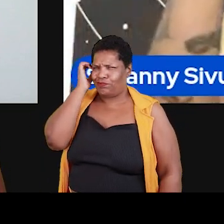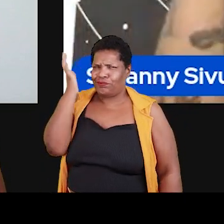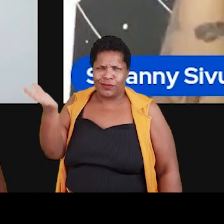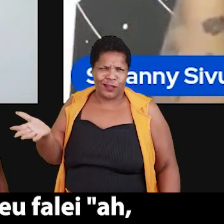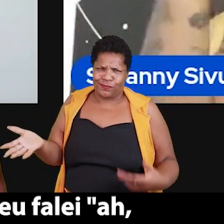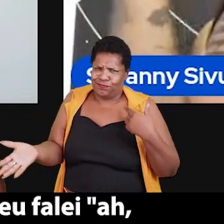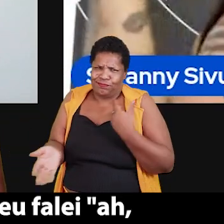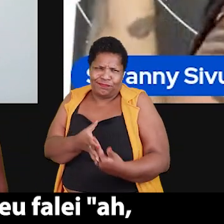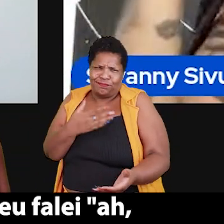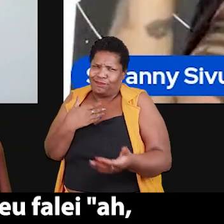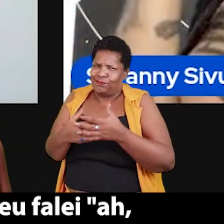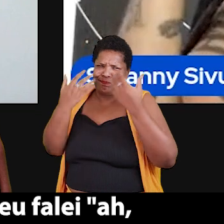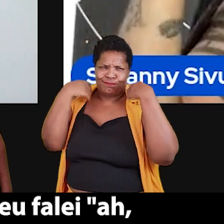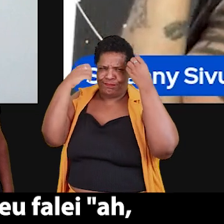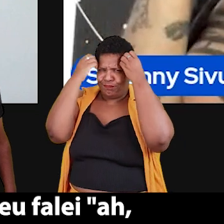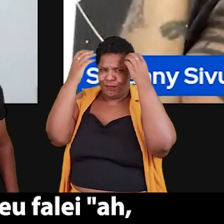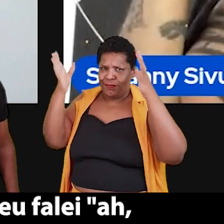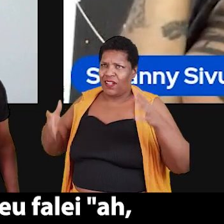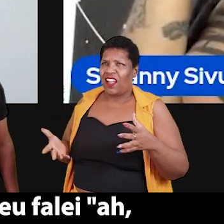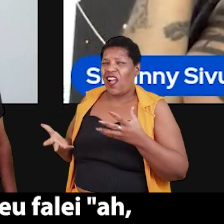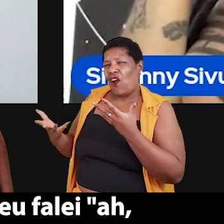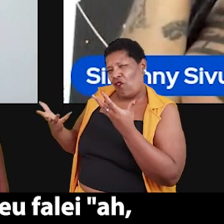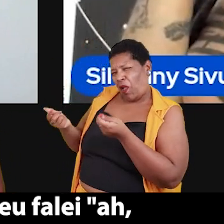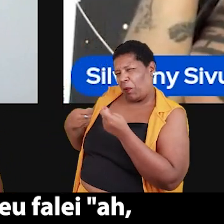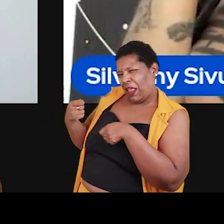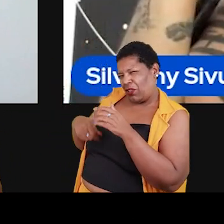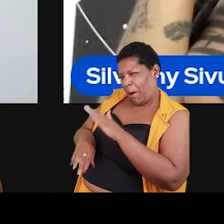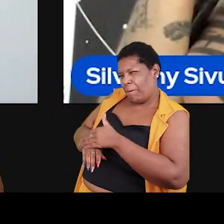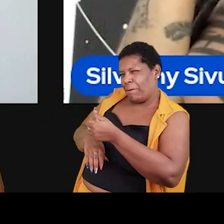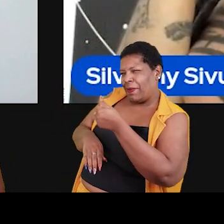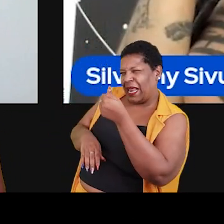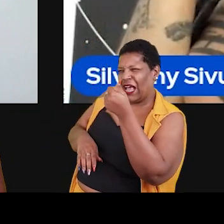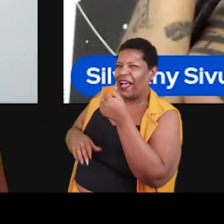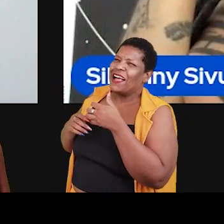programa. Aí eu falei, mas vamos negociar um pouquinho melhor?